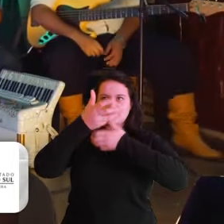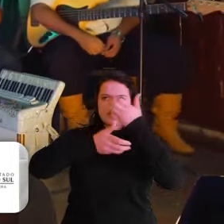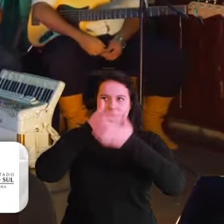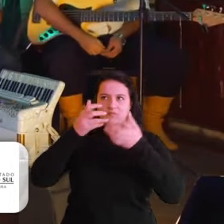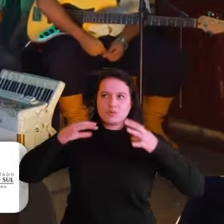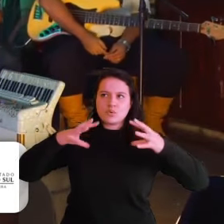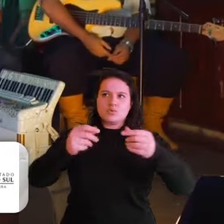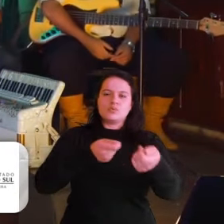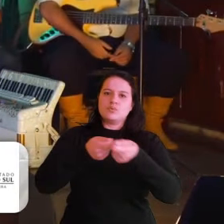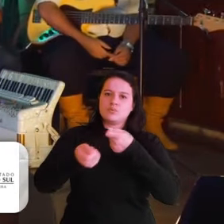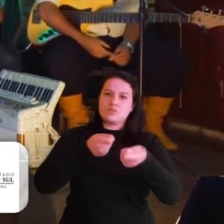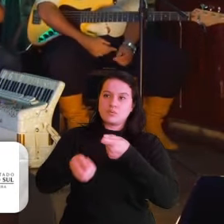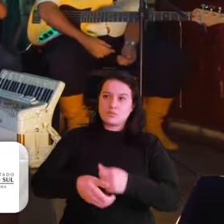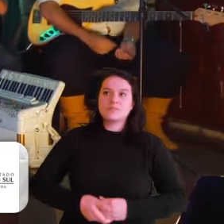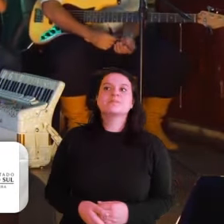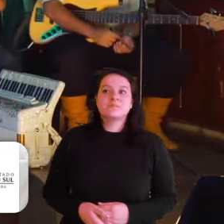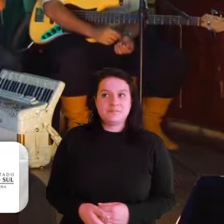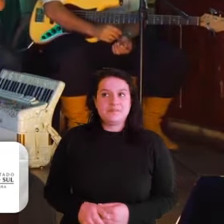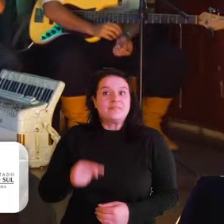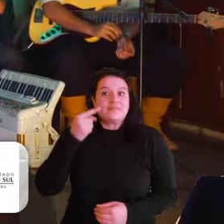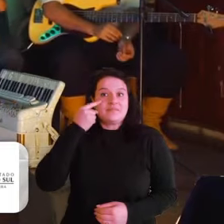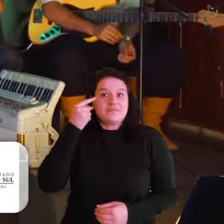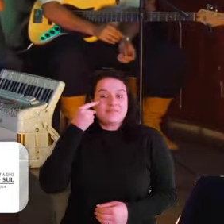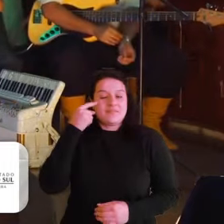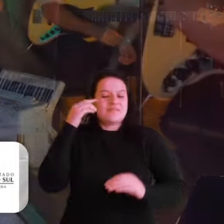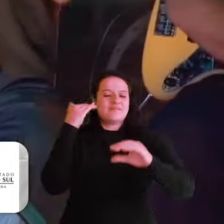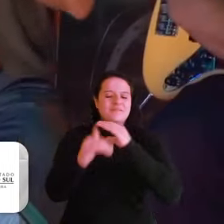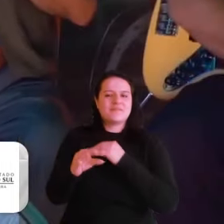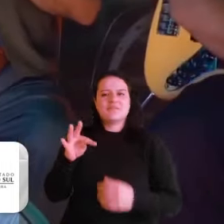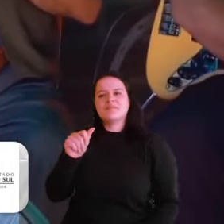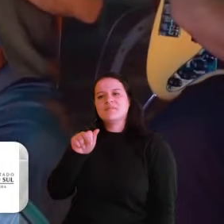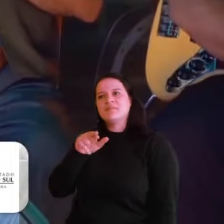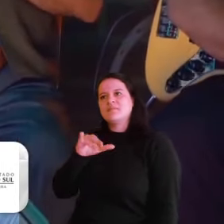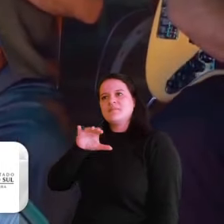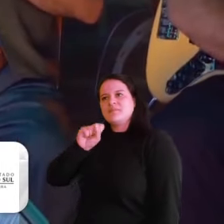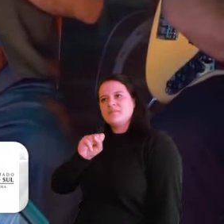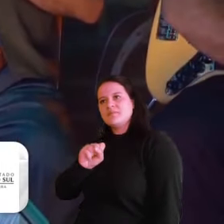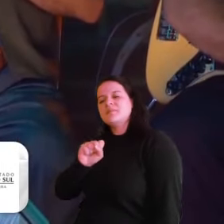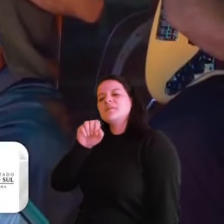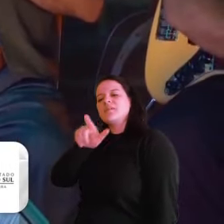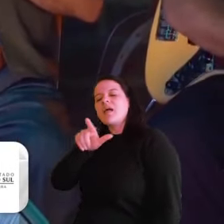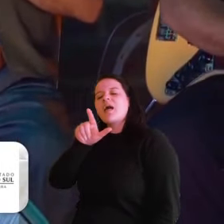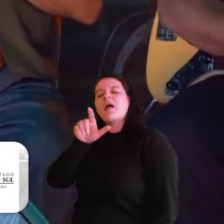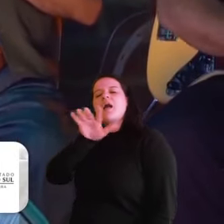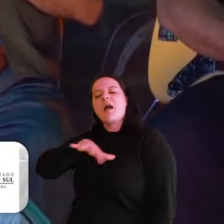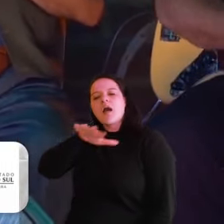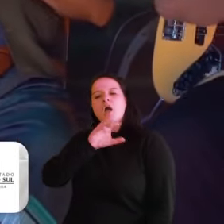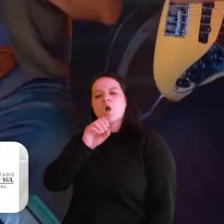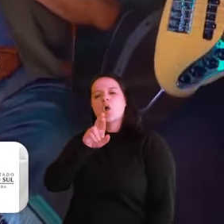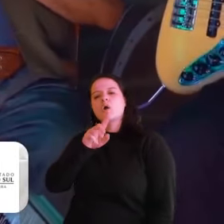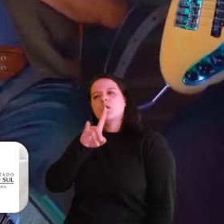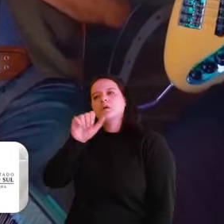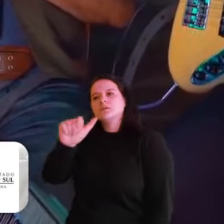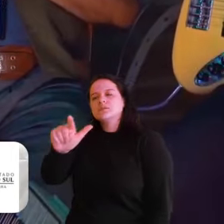Eu quero mandar pro Tarcísio lá da Cordial. O Tarcísio está sempre ligado aí. Hoje também encontrei o Márcio Reck na prefeitura. Um